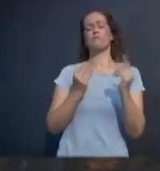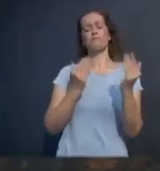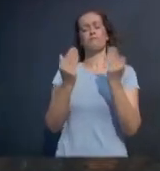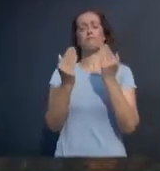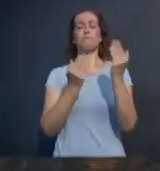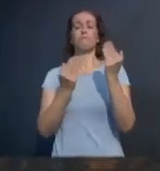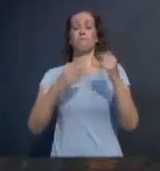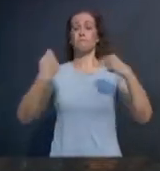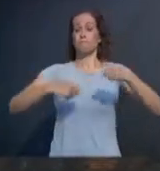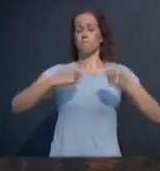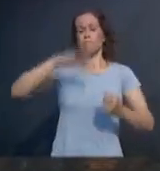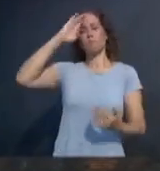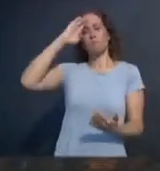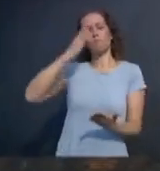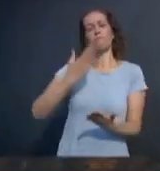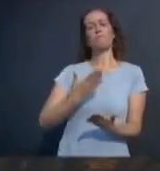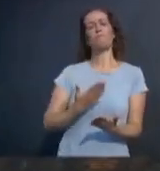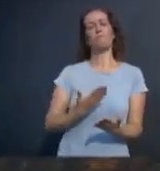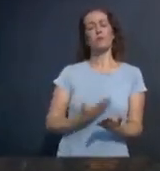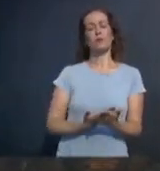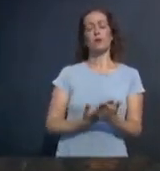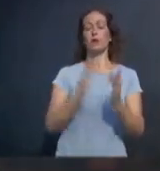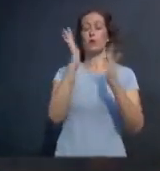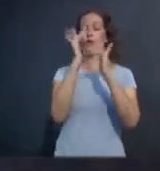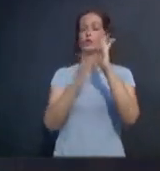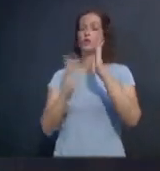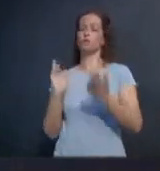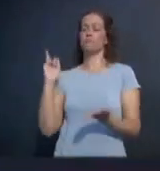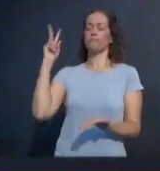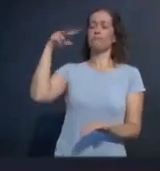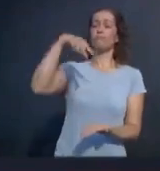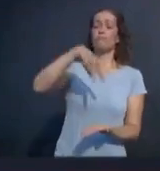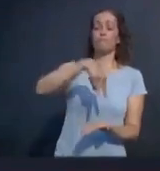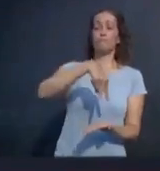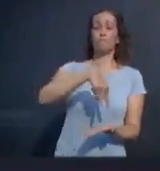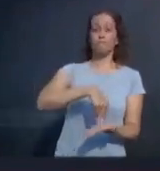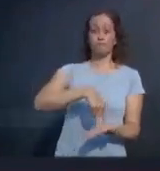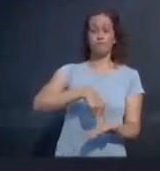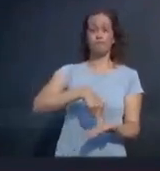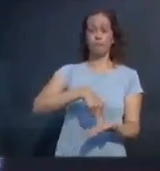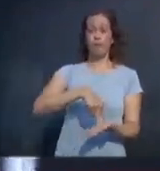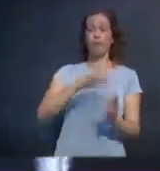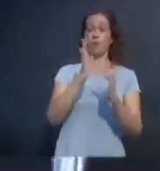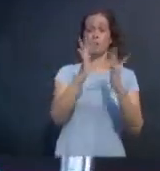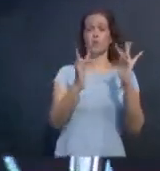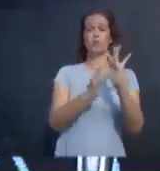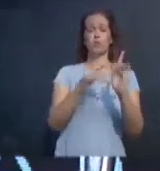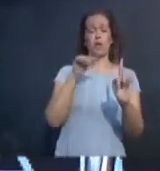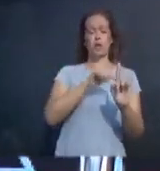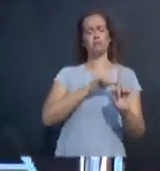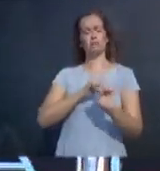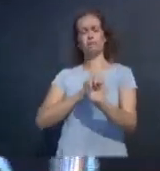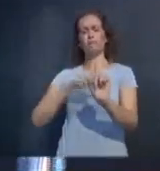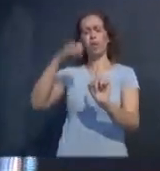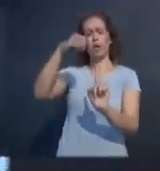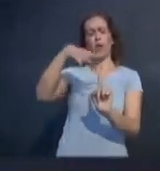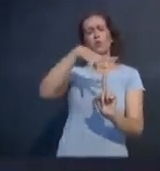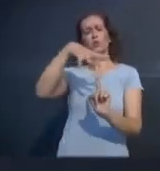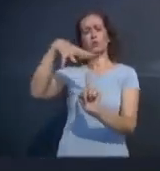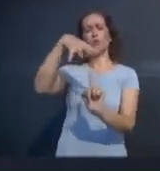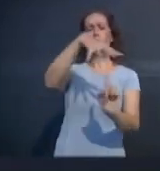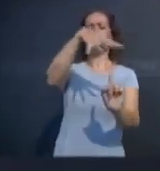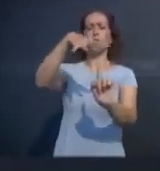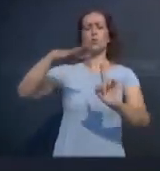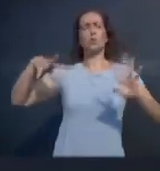crer. Este veio como testemunho para que testificasse a respeito da luz, a fim de todos virem a crer por